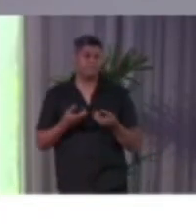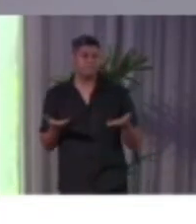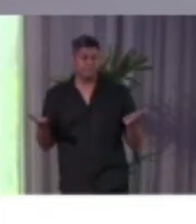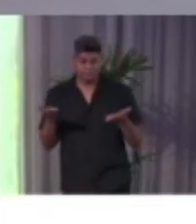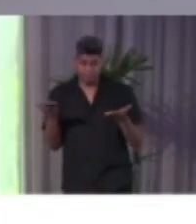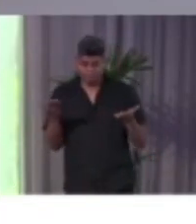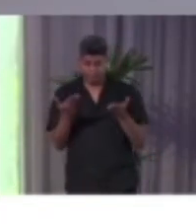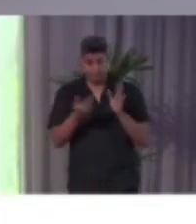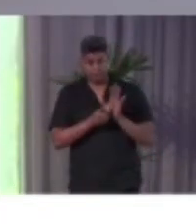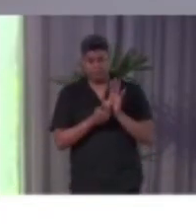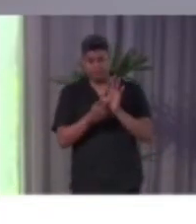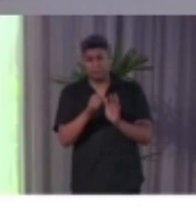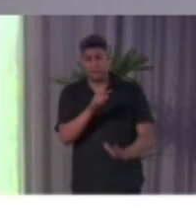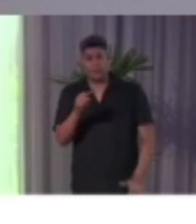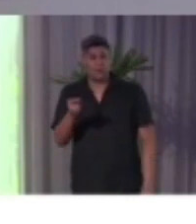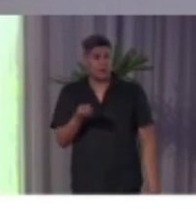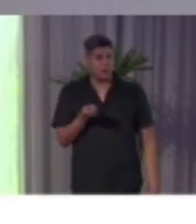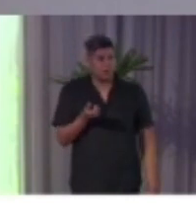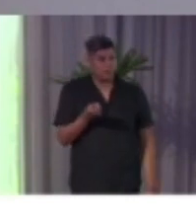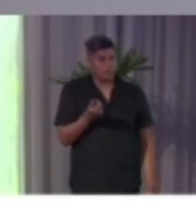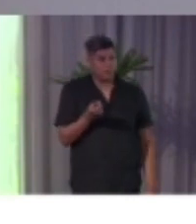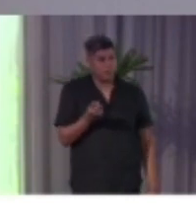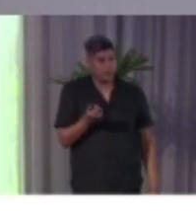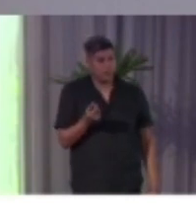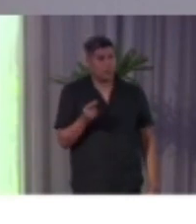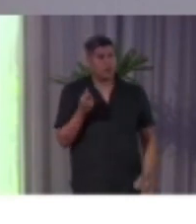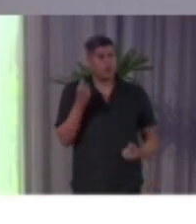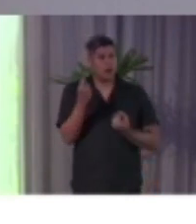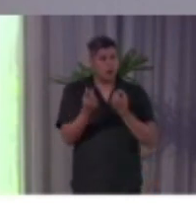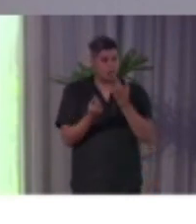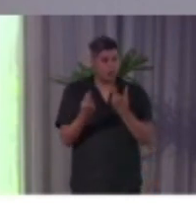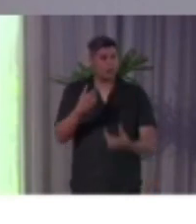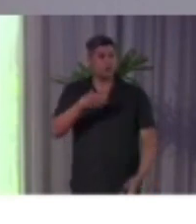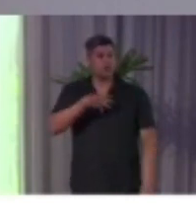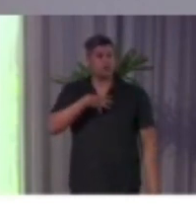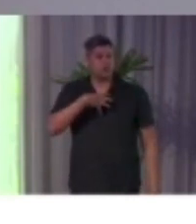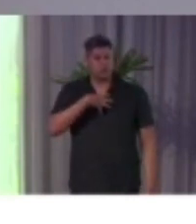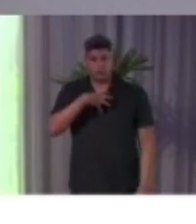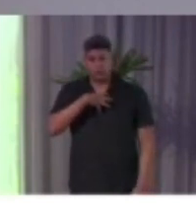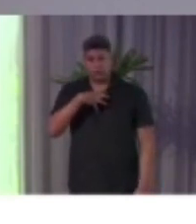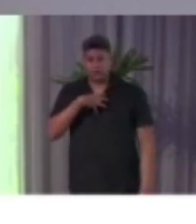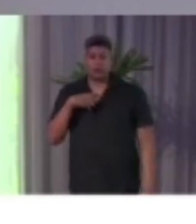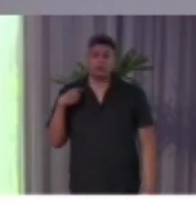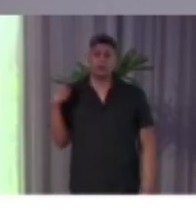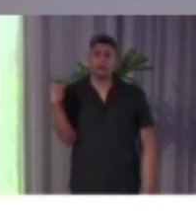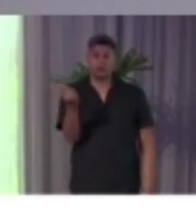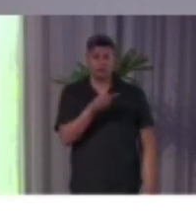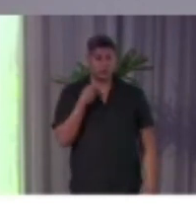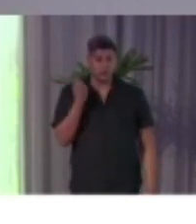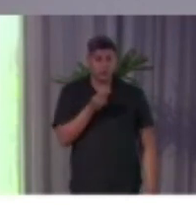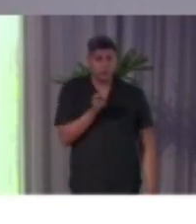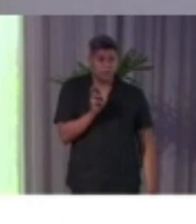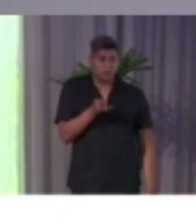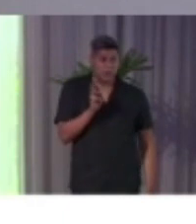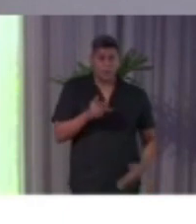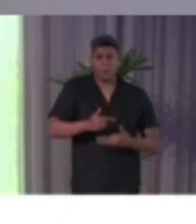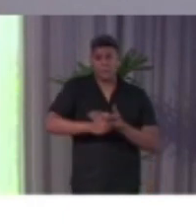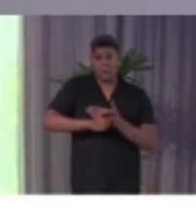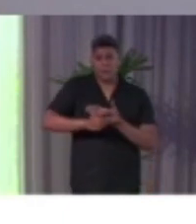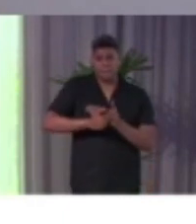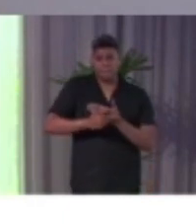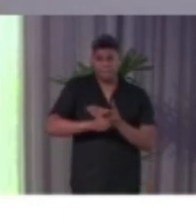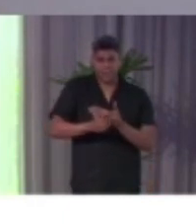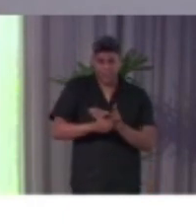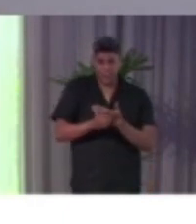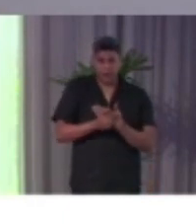quero compartilhar com vocês um pouquinho alguns contextos, né, para sairmos todos de um mesmo papel, de uma mesma página